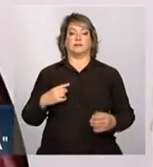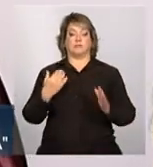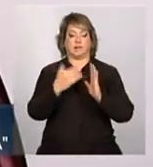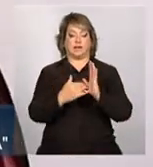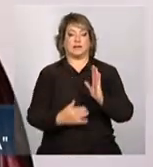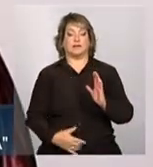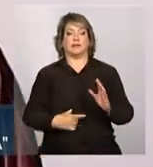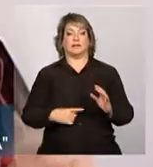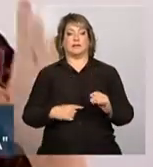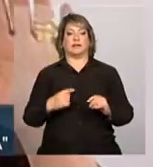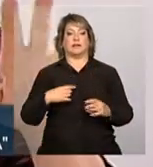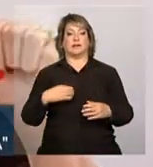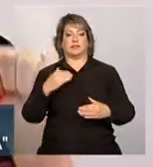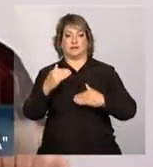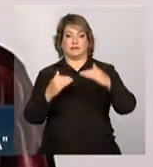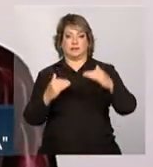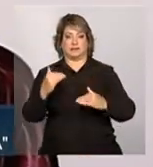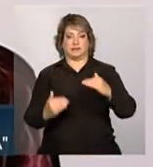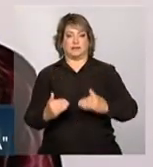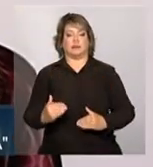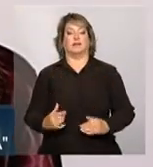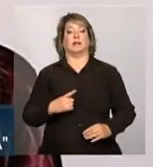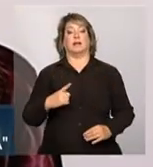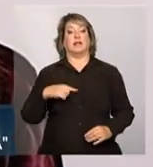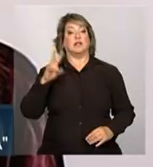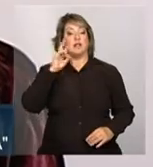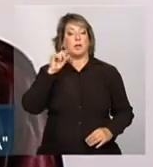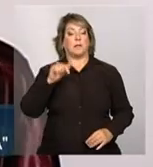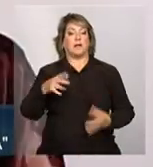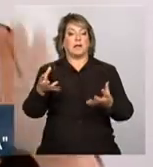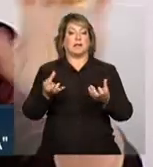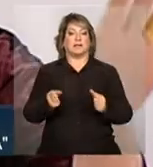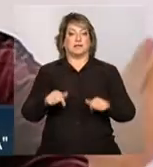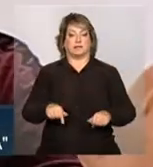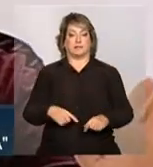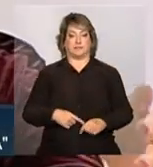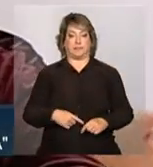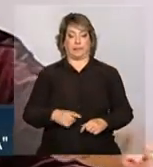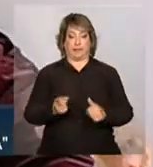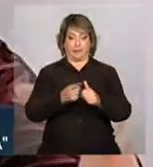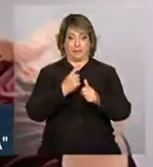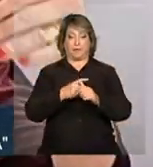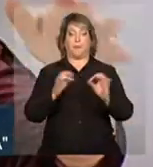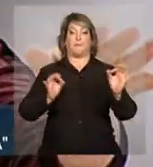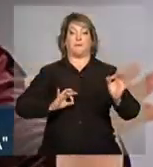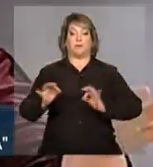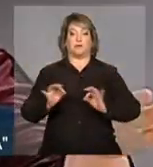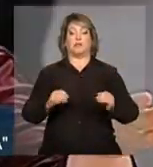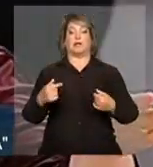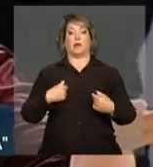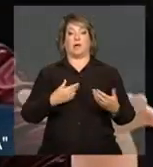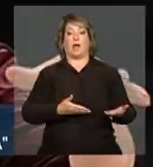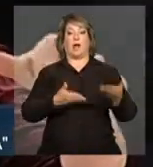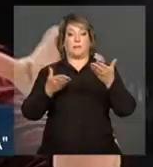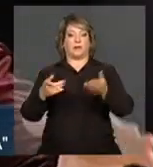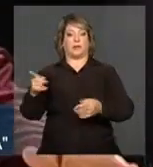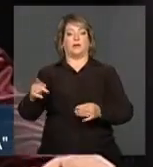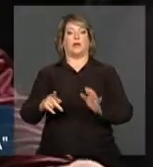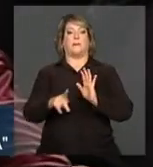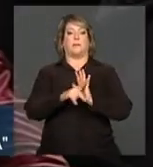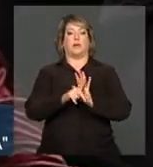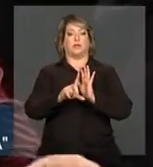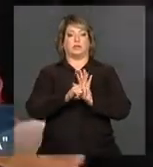listas intercaladas. Aí, sobre a receptividade. Projeto, primeiro. Projeto, eu apresentei lá um projeto de